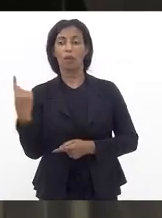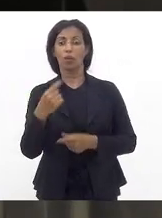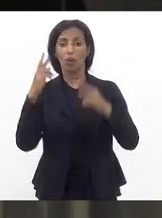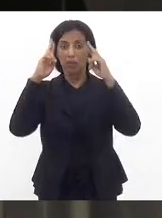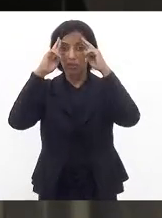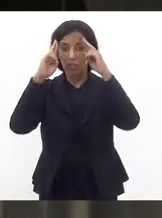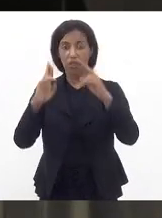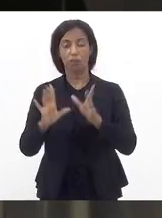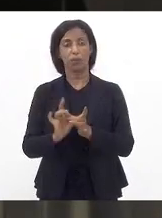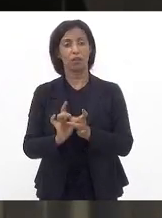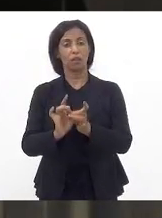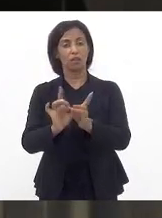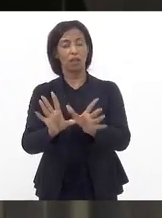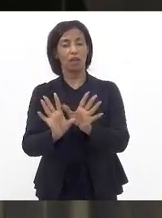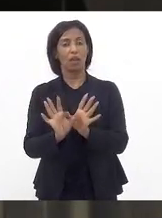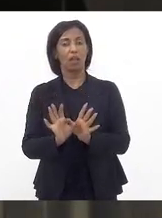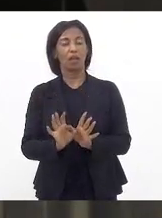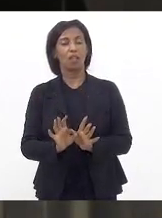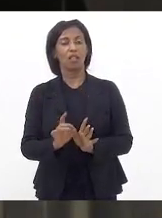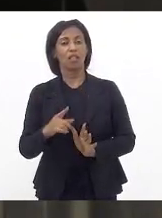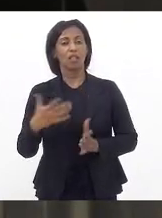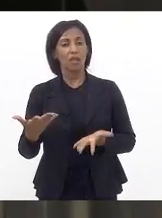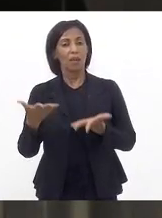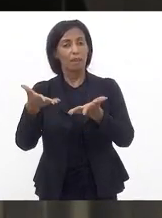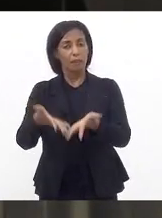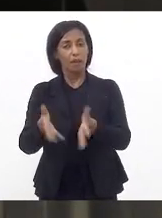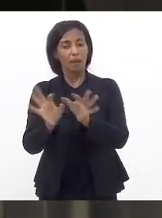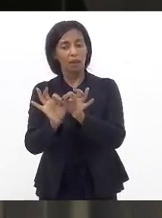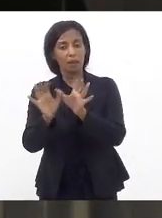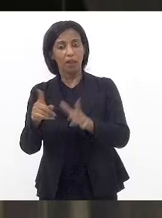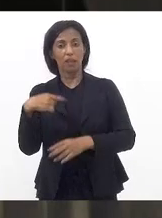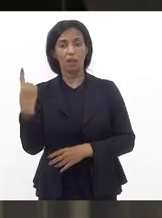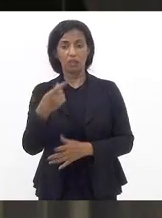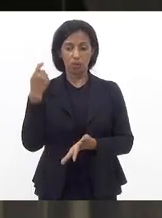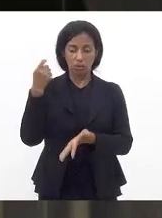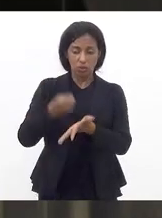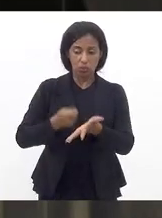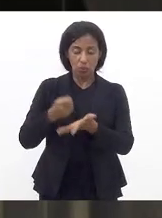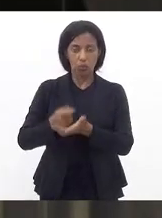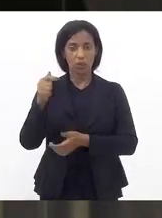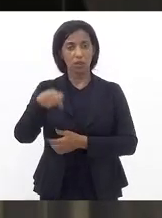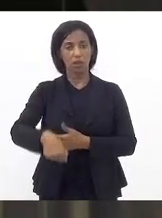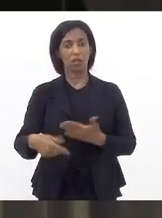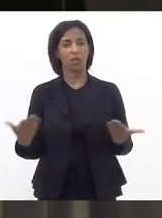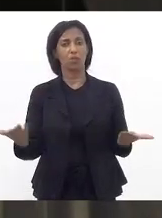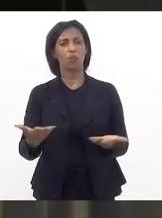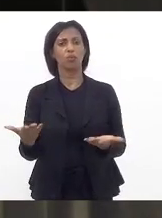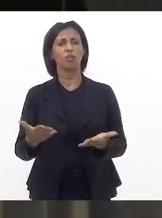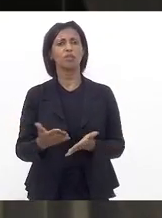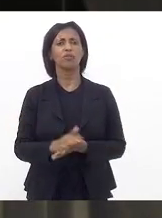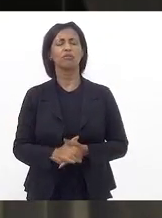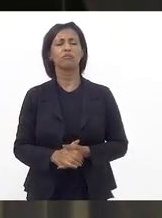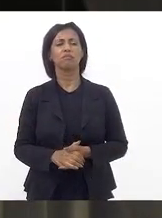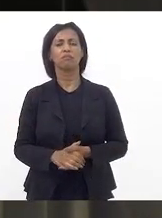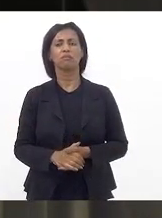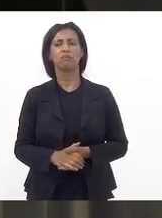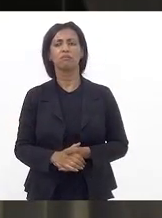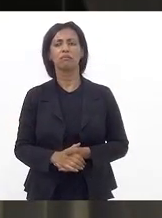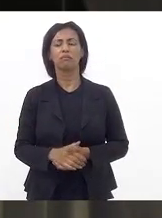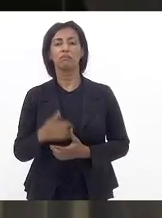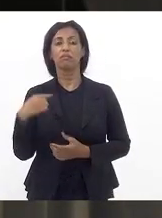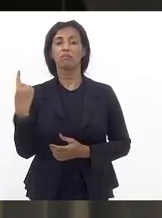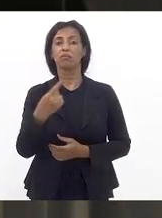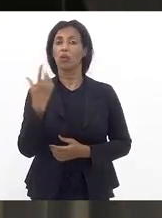nós respeitamos a democracia a liberdade e é pela Liberdade que nós estamos juntando aqui hoje e